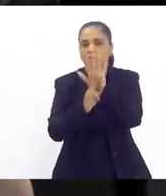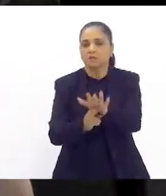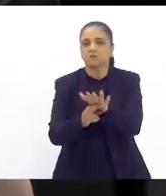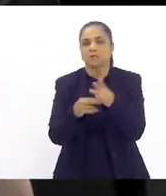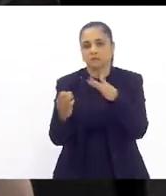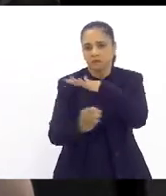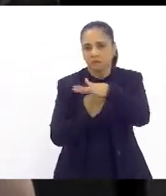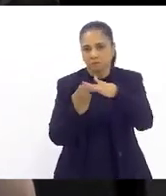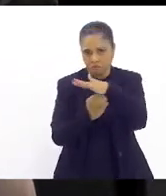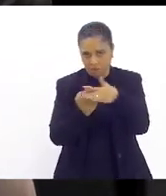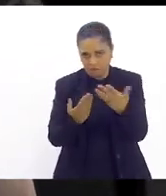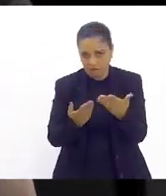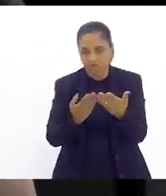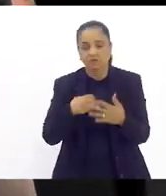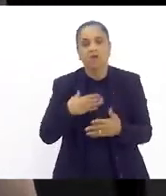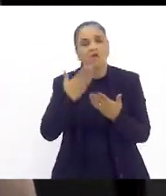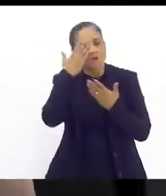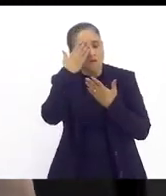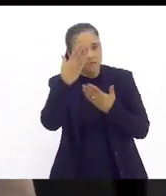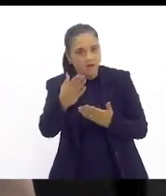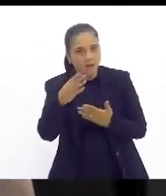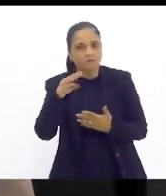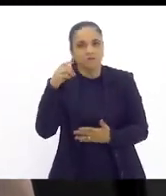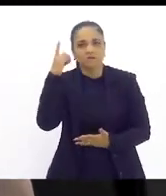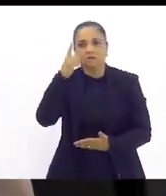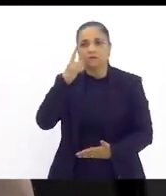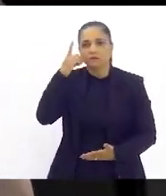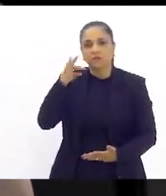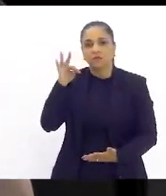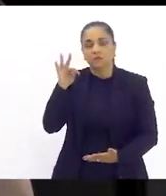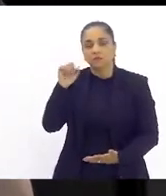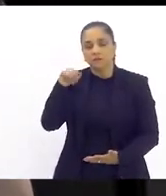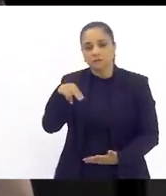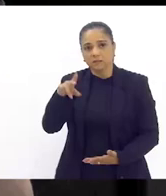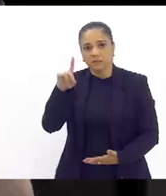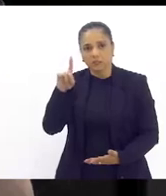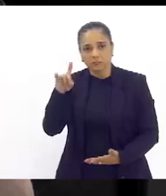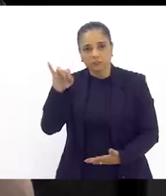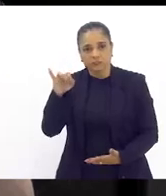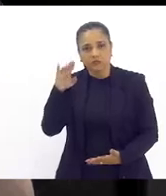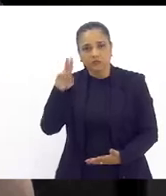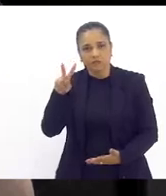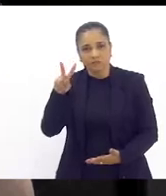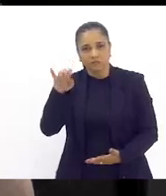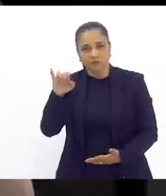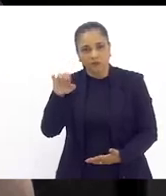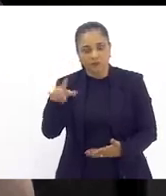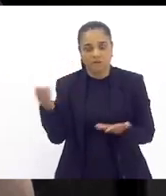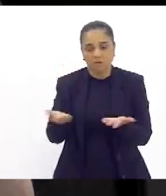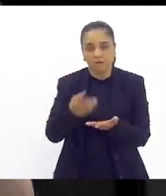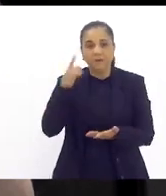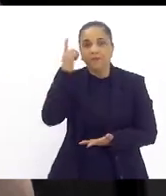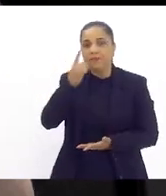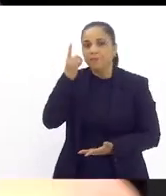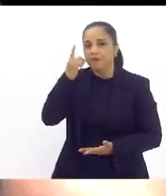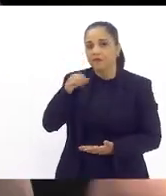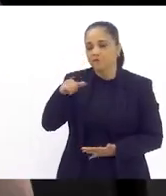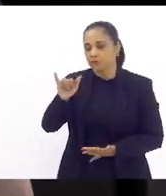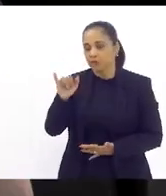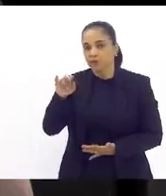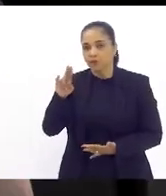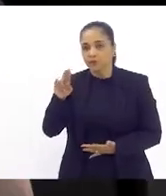Deputado Vieira franquear a palavra para o meu colega Deputado Yuri Muito obrigado